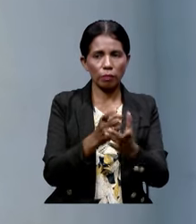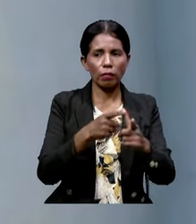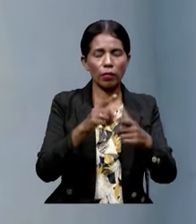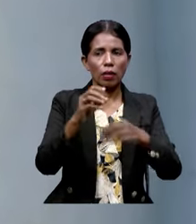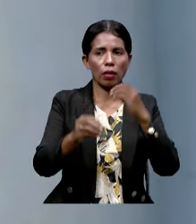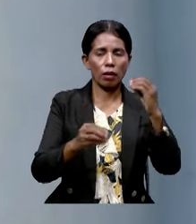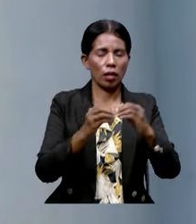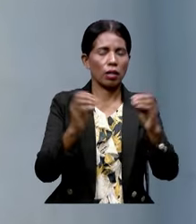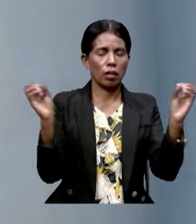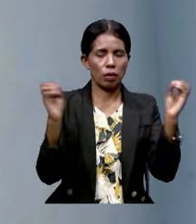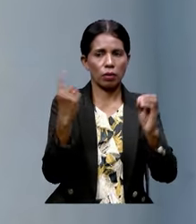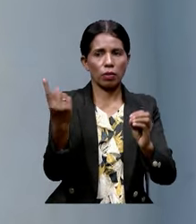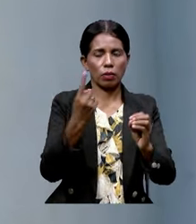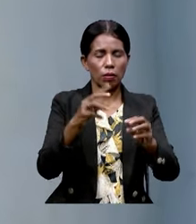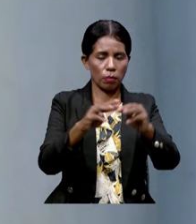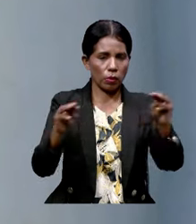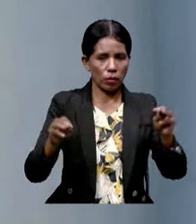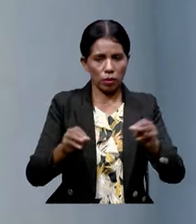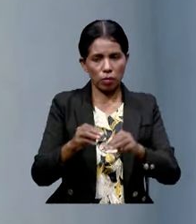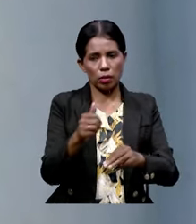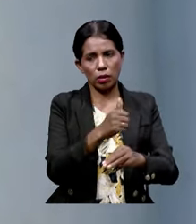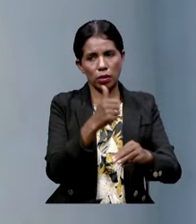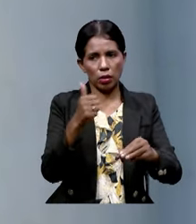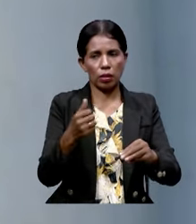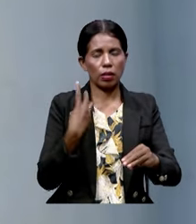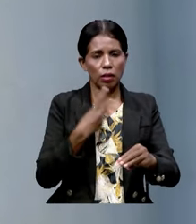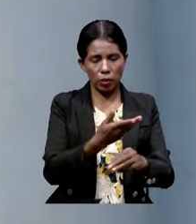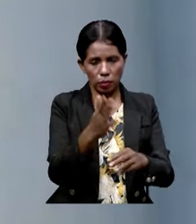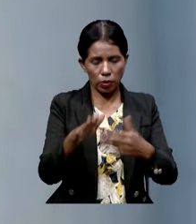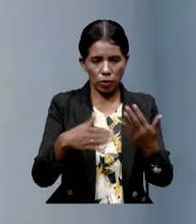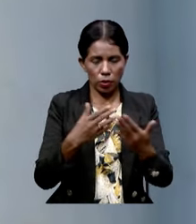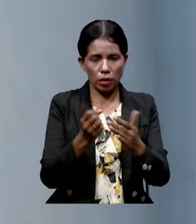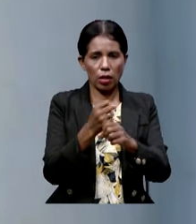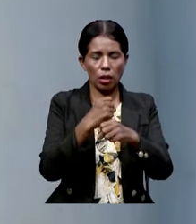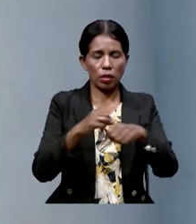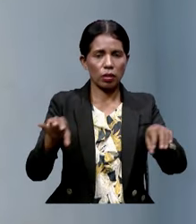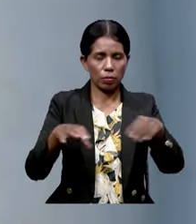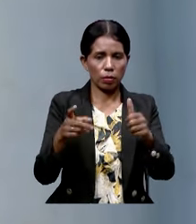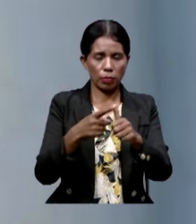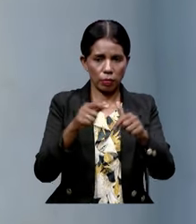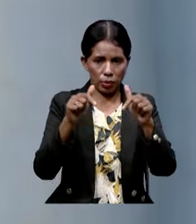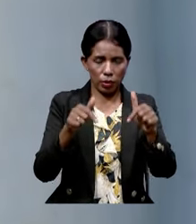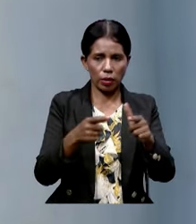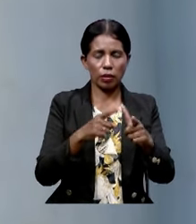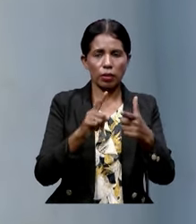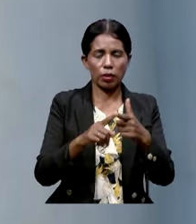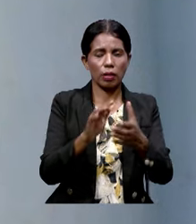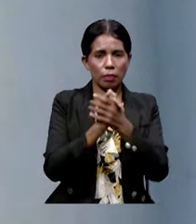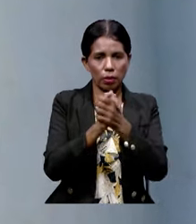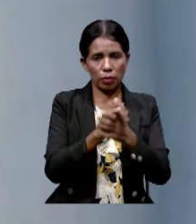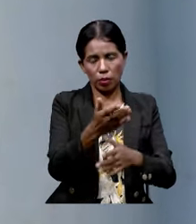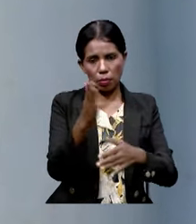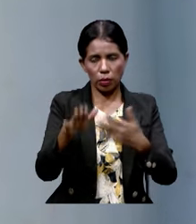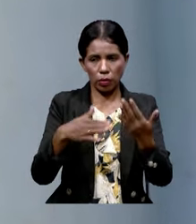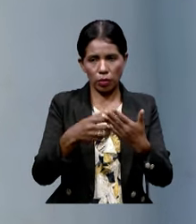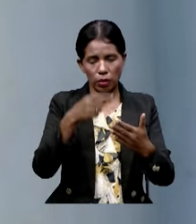Significa los ya municipio sir... Itabot sira se halo servizu ulu hané. A vez ma itabot sira,